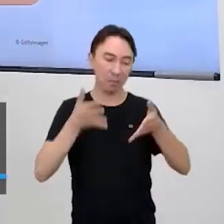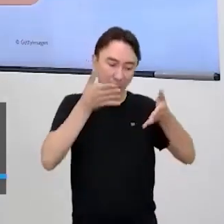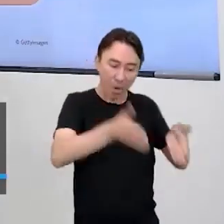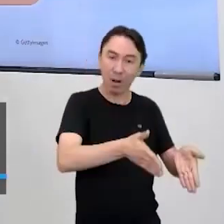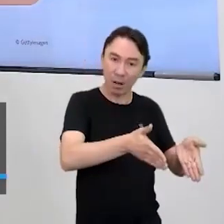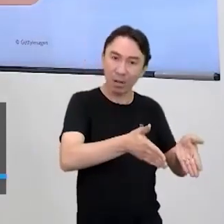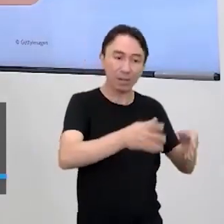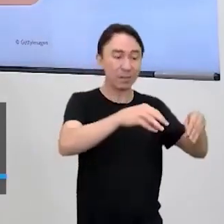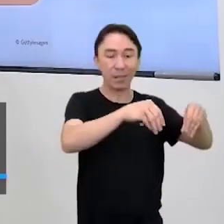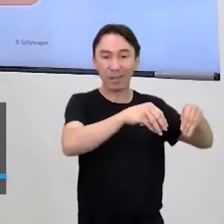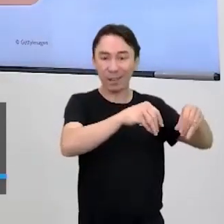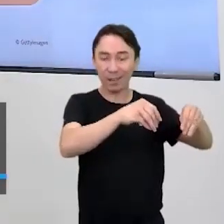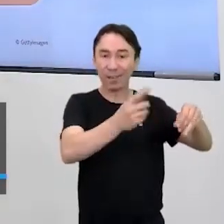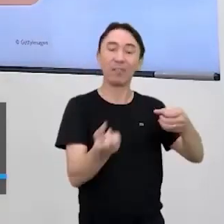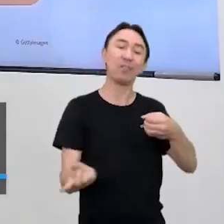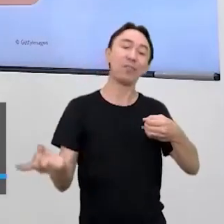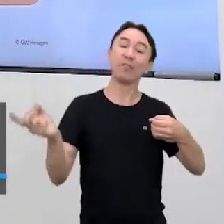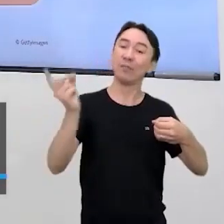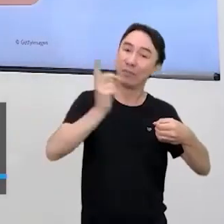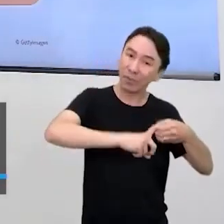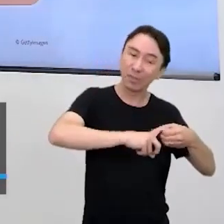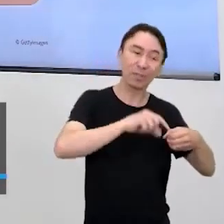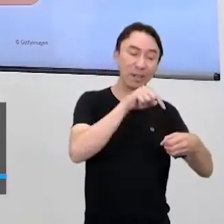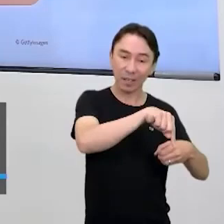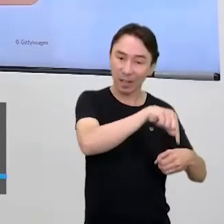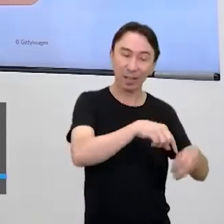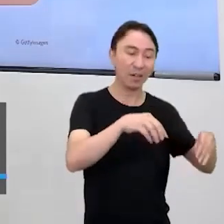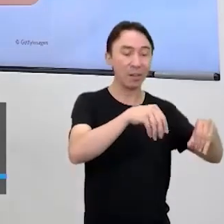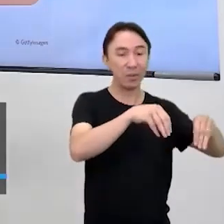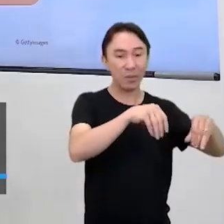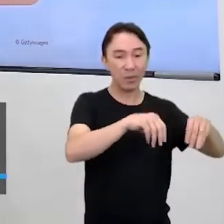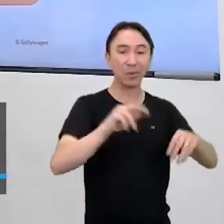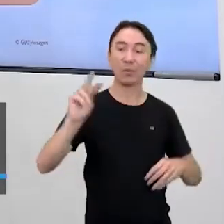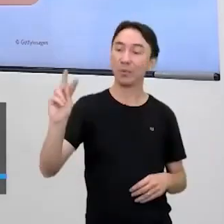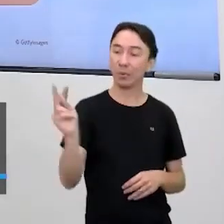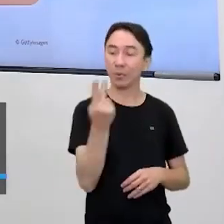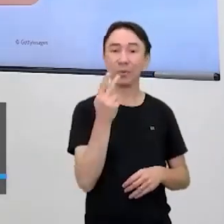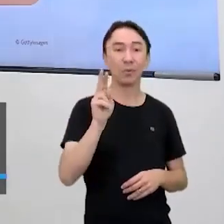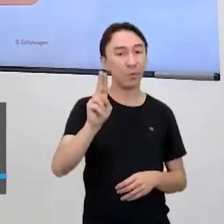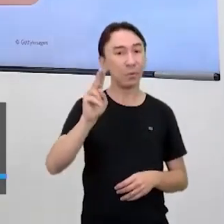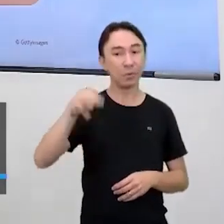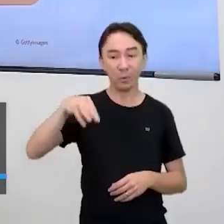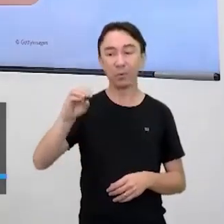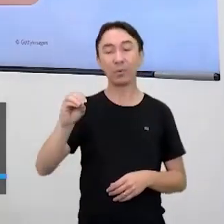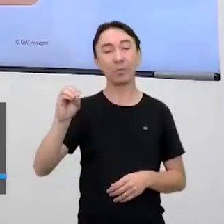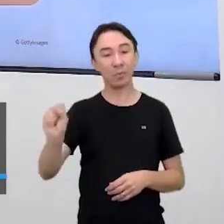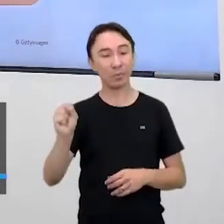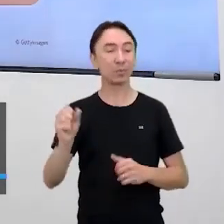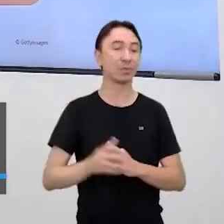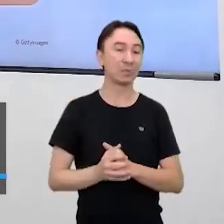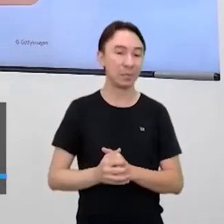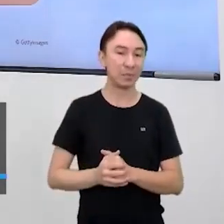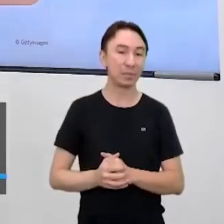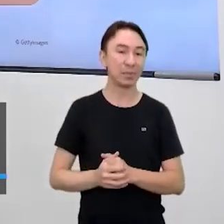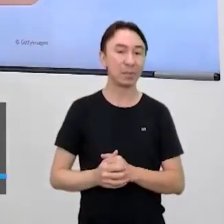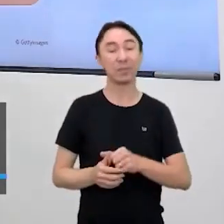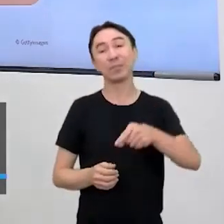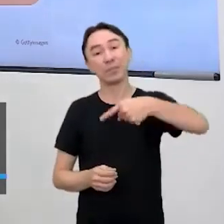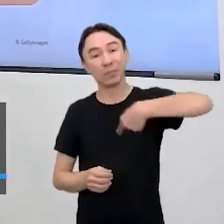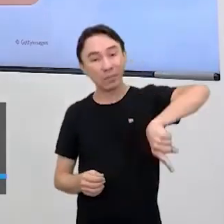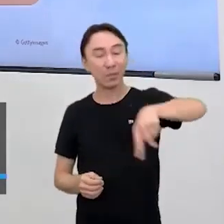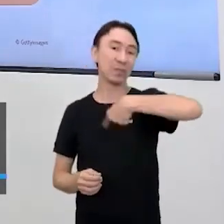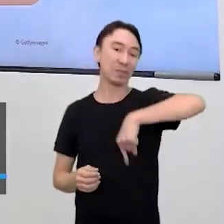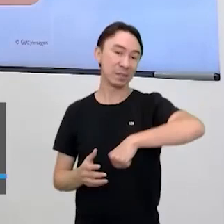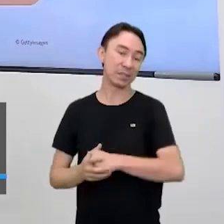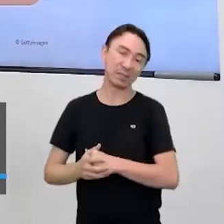eu falei para vocês, origem à nossa própria expressão enquanto espécie. Somos humanos, né? Fora isso,